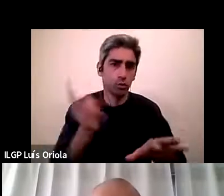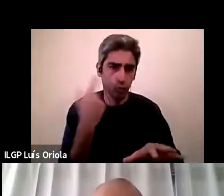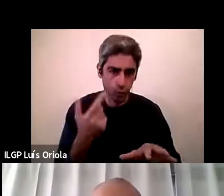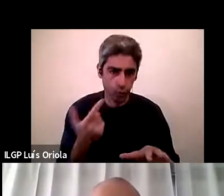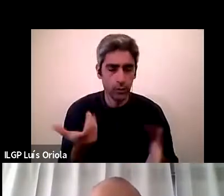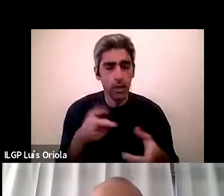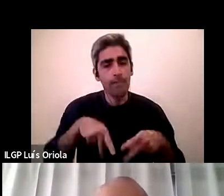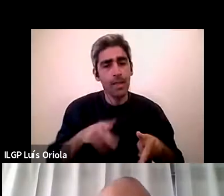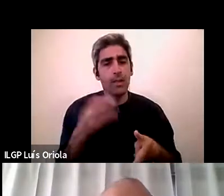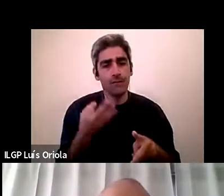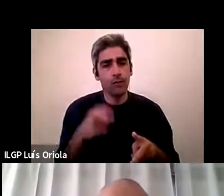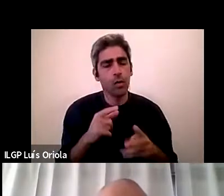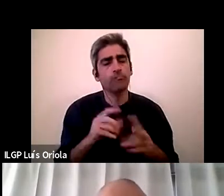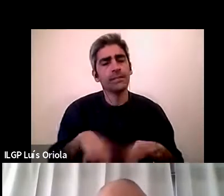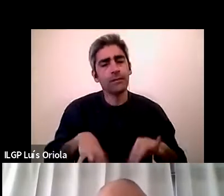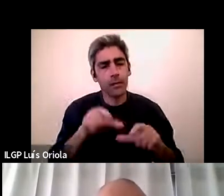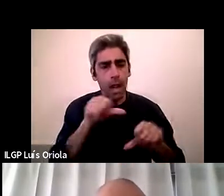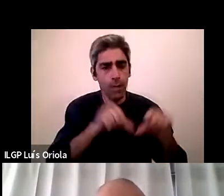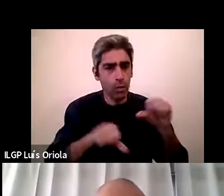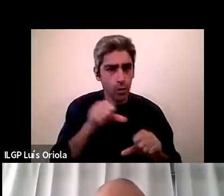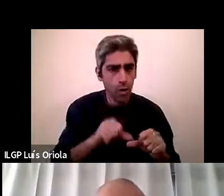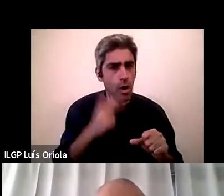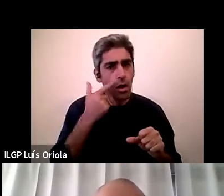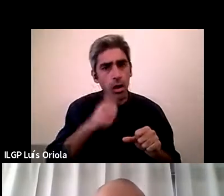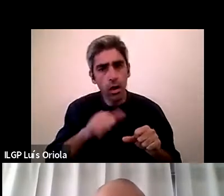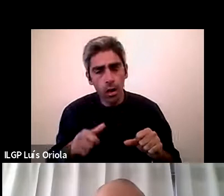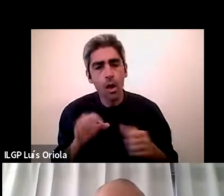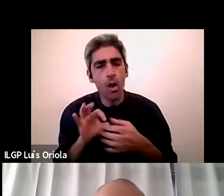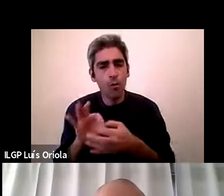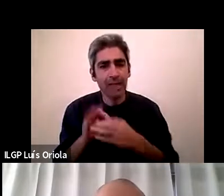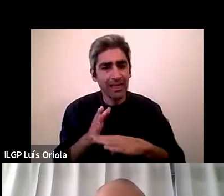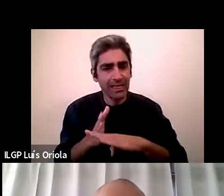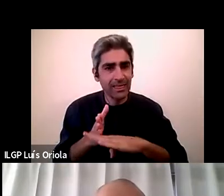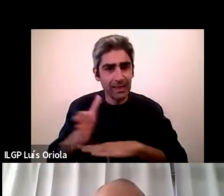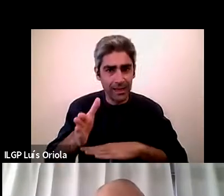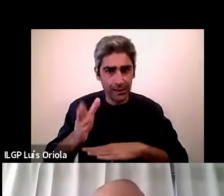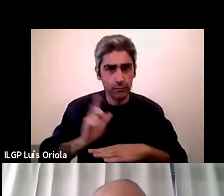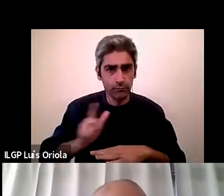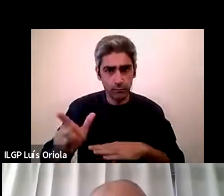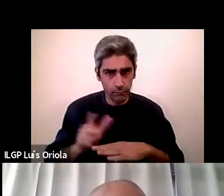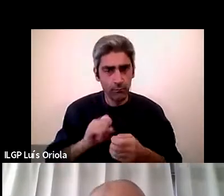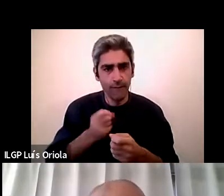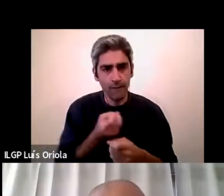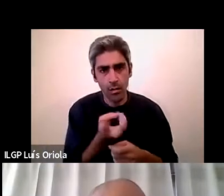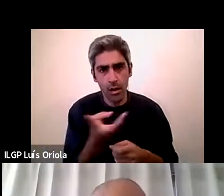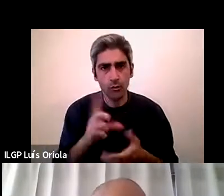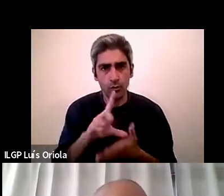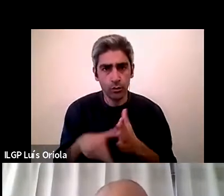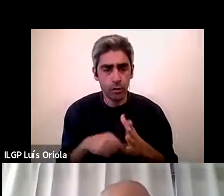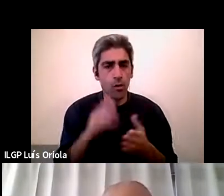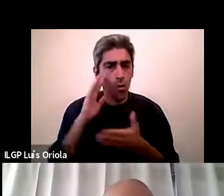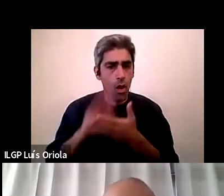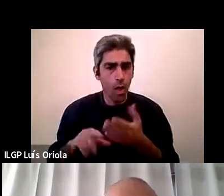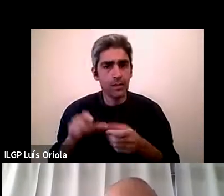ser desenvolvidas e testadas pelo laboratório com uma colaboração muito direta, portanto, em diversos projetos, os colegas do Laboratório